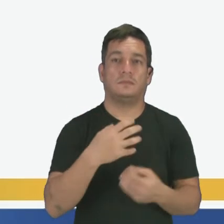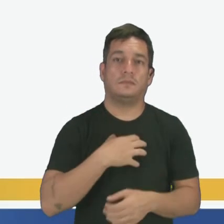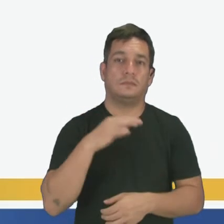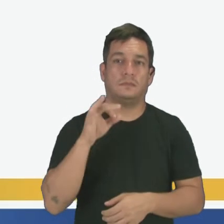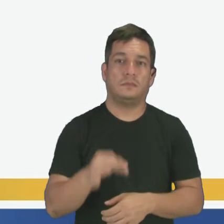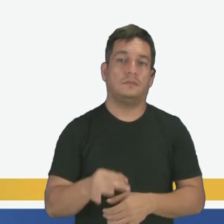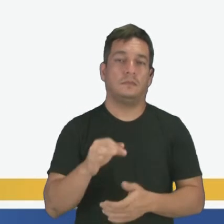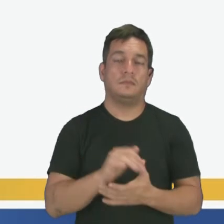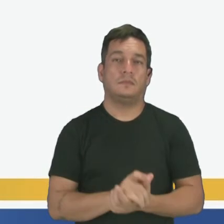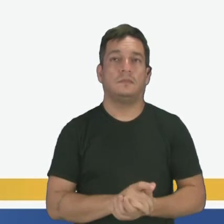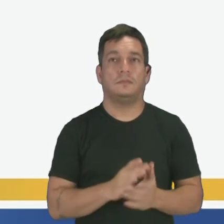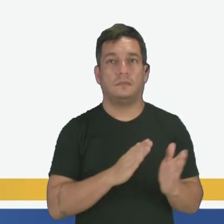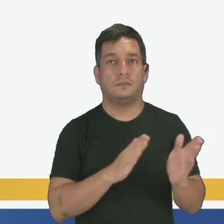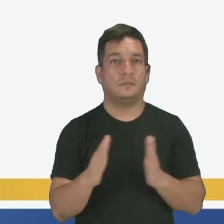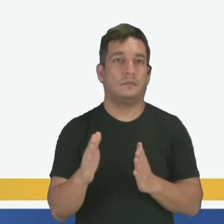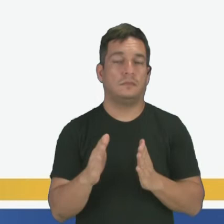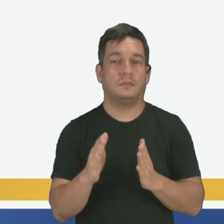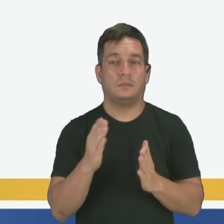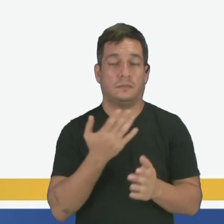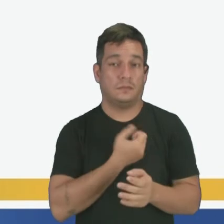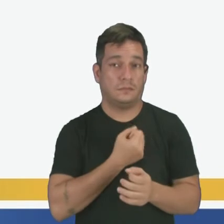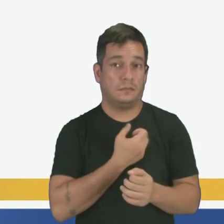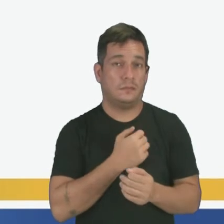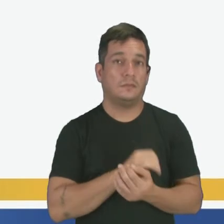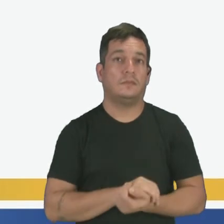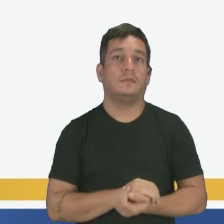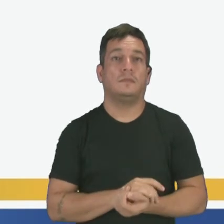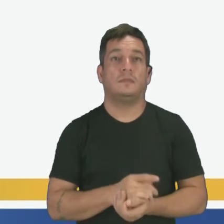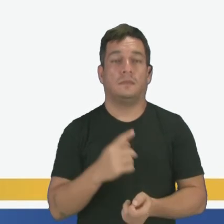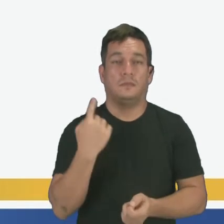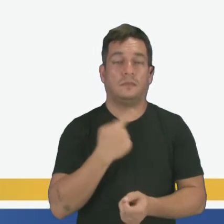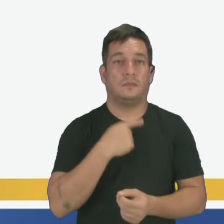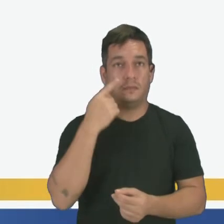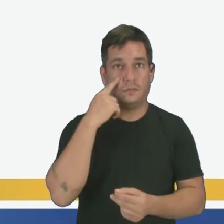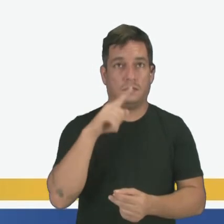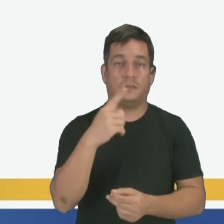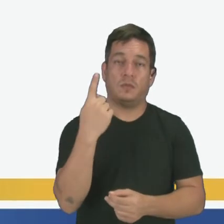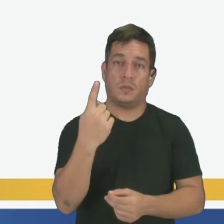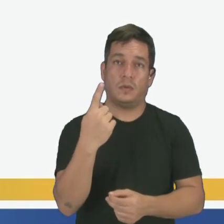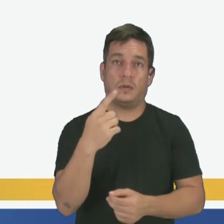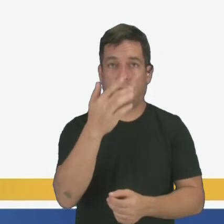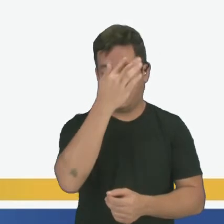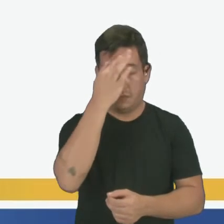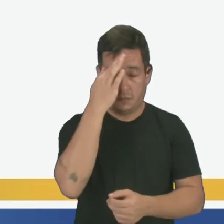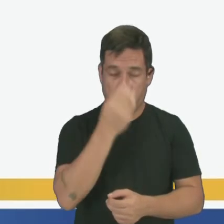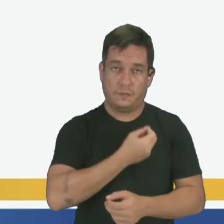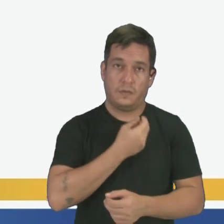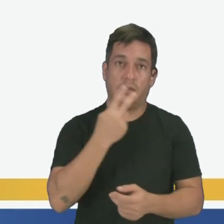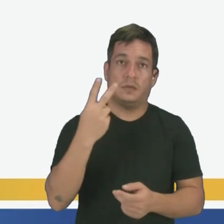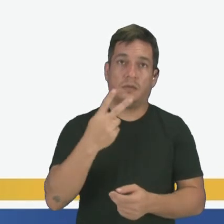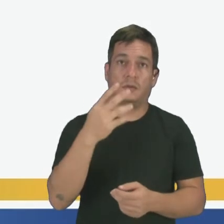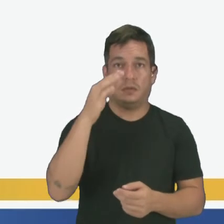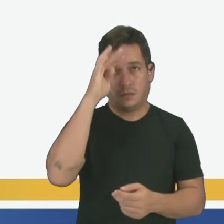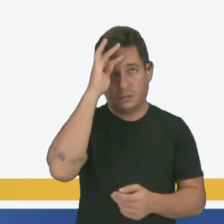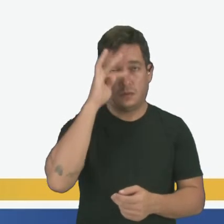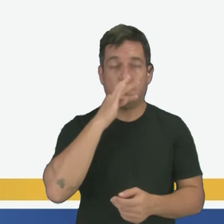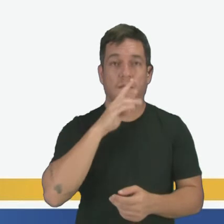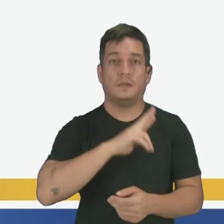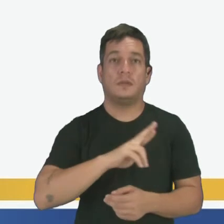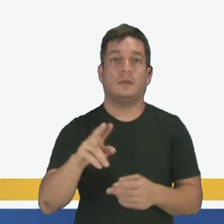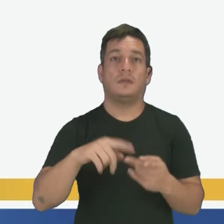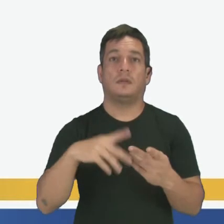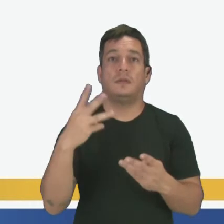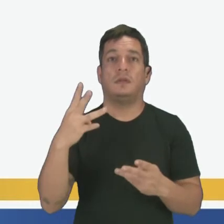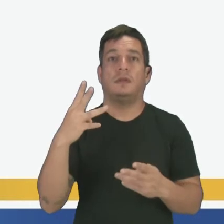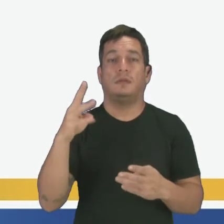correto, seguindo a numeração. Então, nós vimos a numeração, 1 é para a filosofia de vida, 2 é para tradições religiosas e